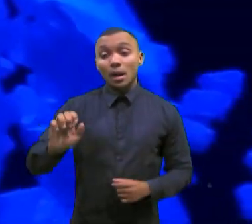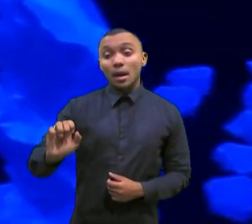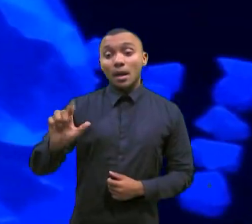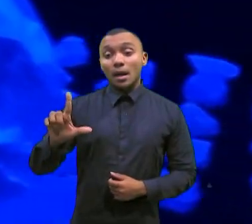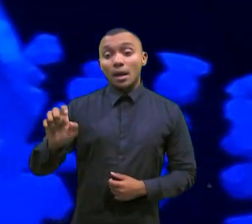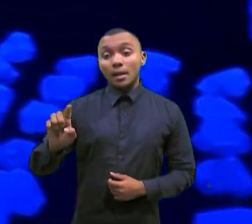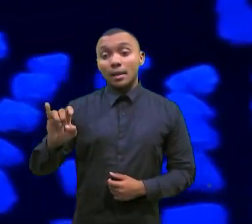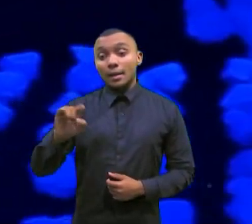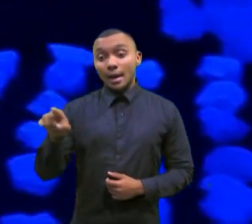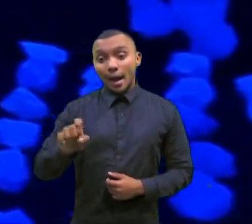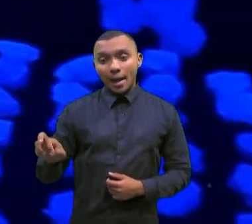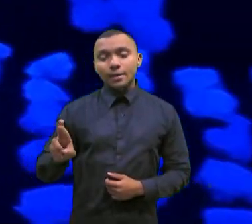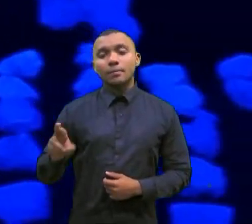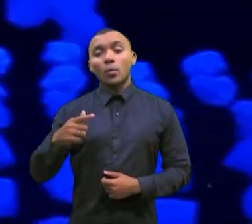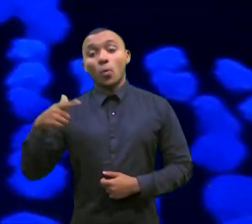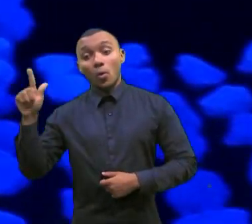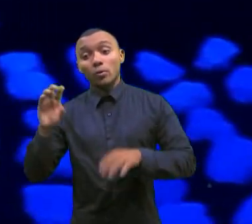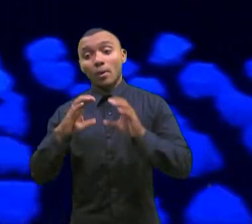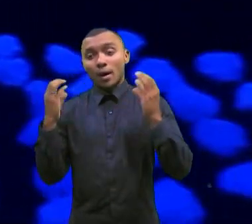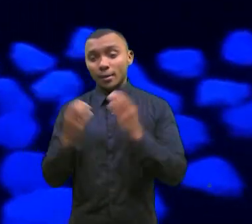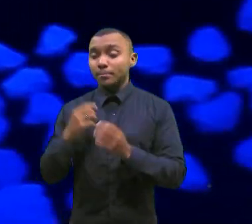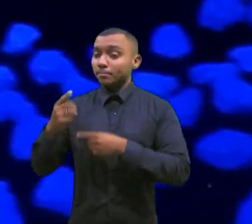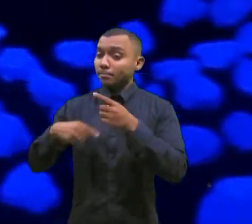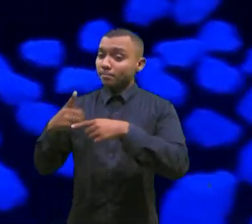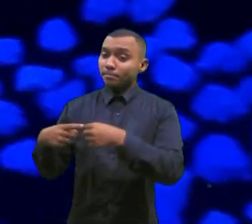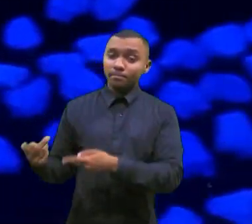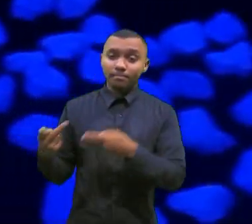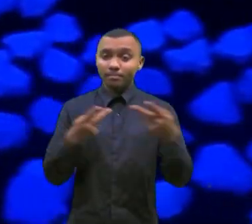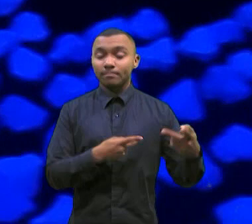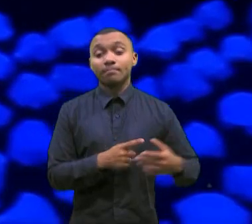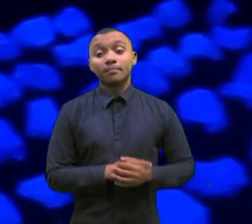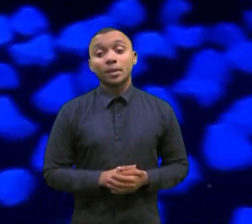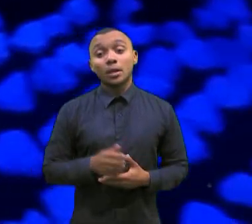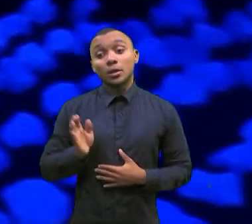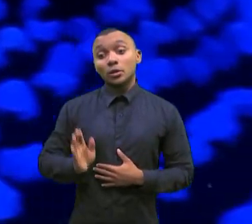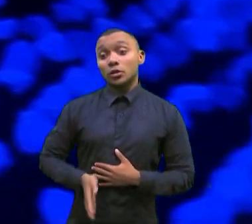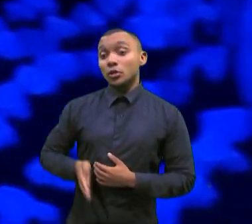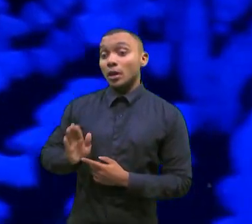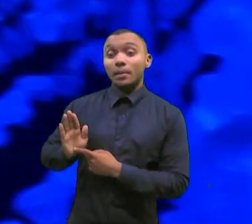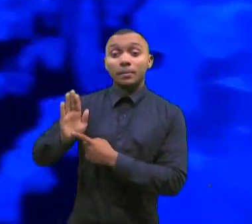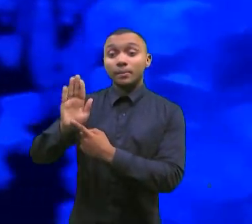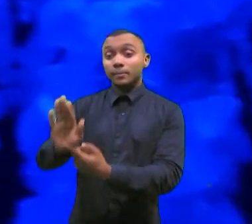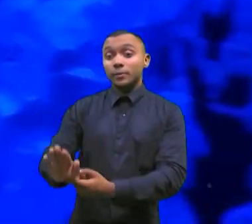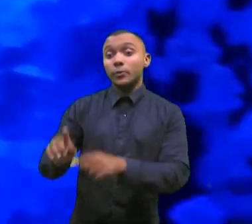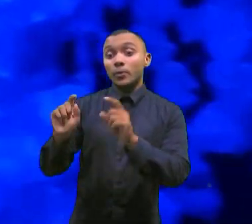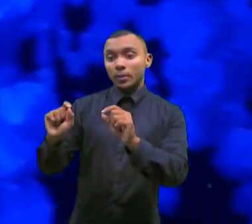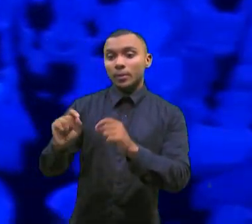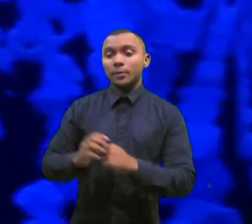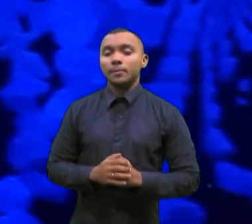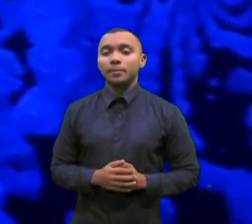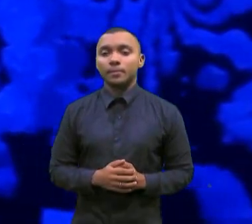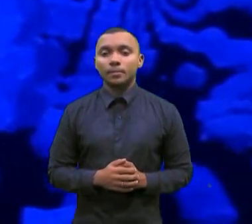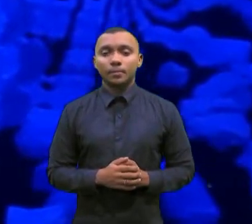na outra galeria. Vou te convidar para a gente ir lá É, a gente atuar. inclusive está mostrando aí nas imagens aí